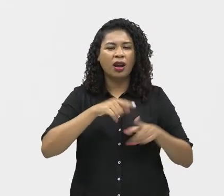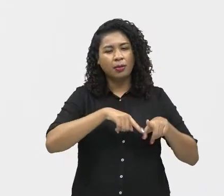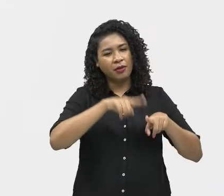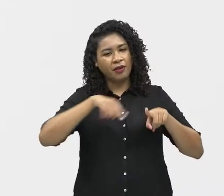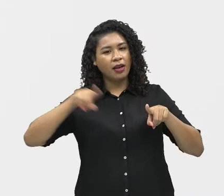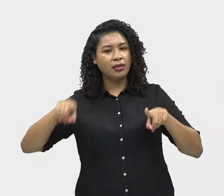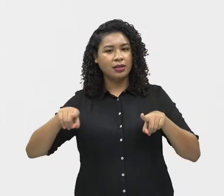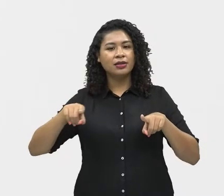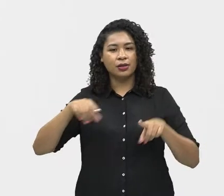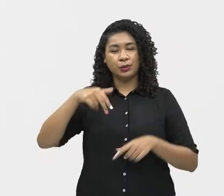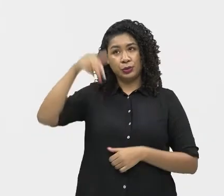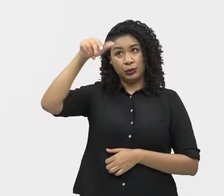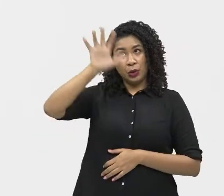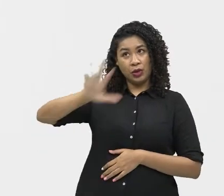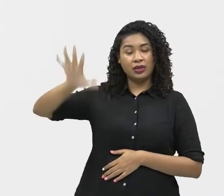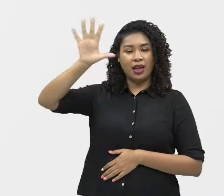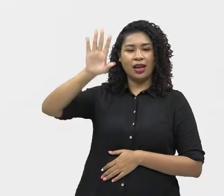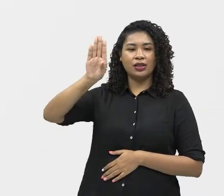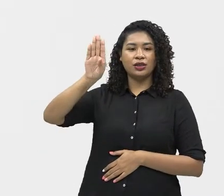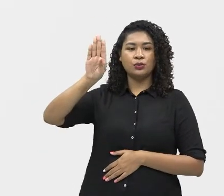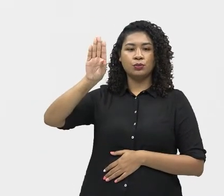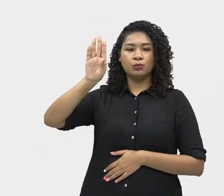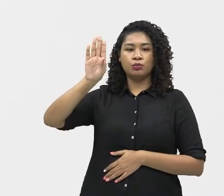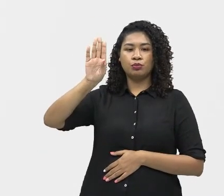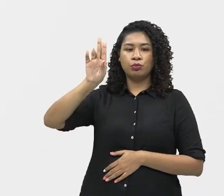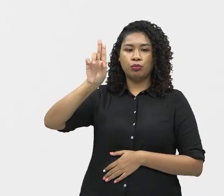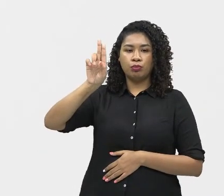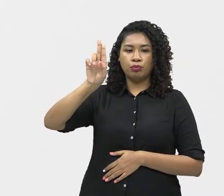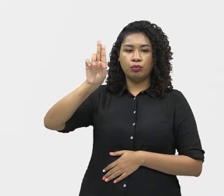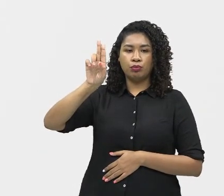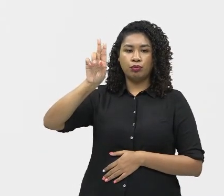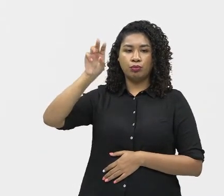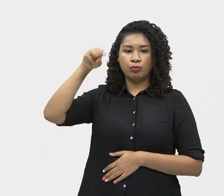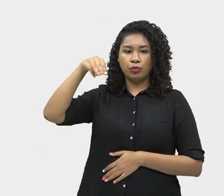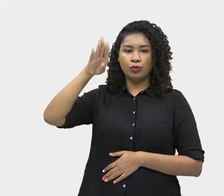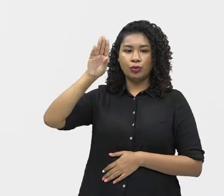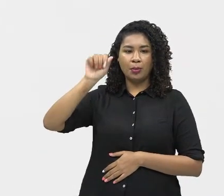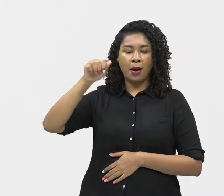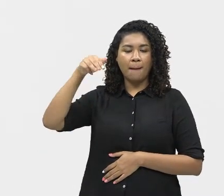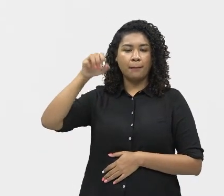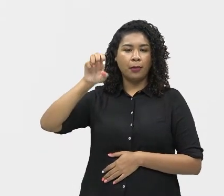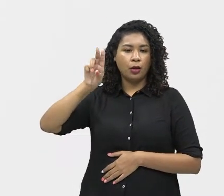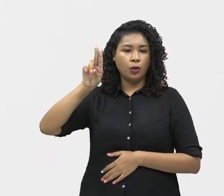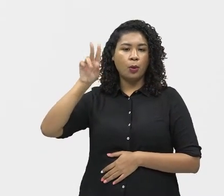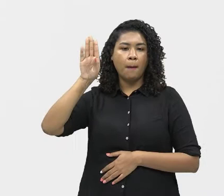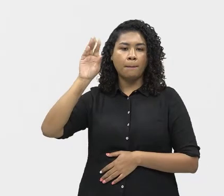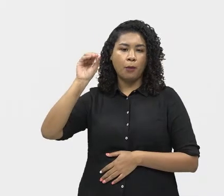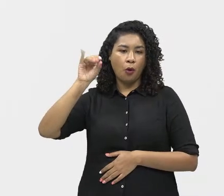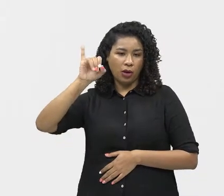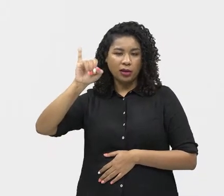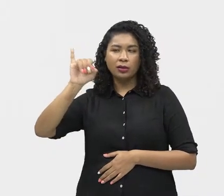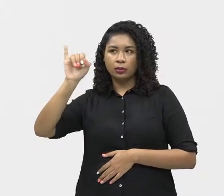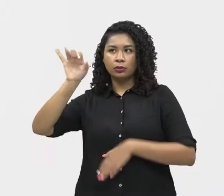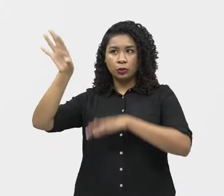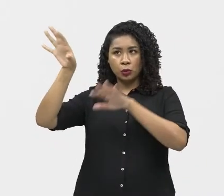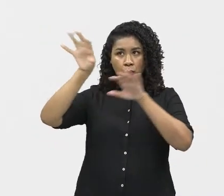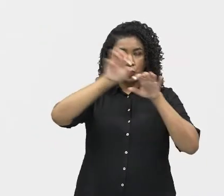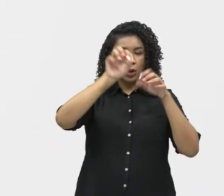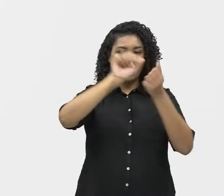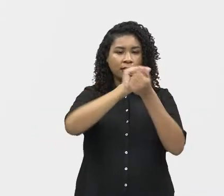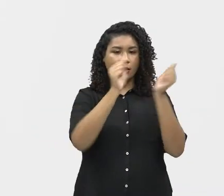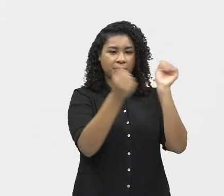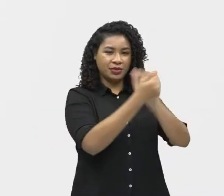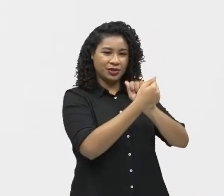bumbá, uma variação do Bumba Meu Boi nordestino, com fantasias, músicas e alegorias.